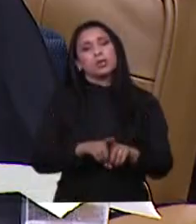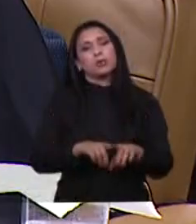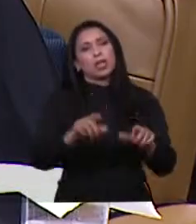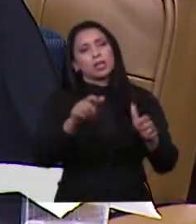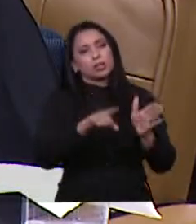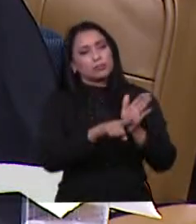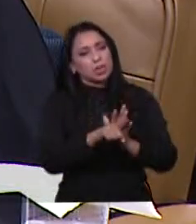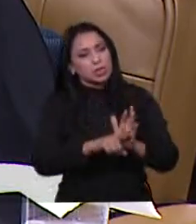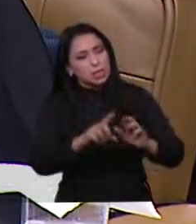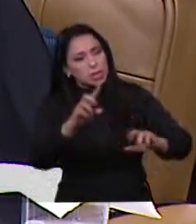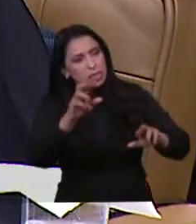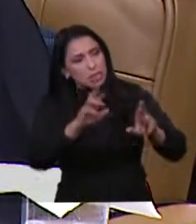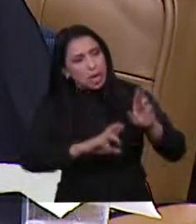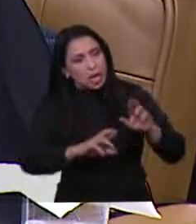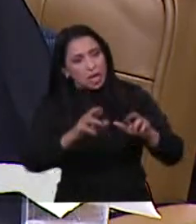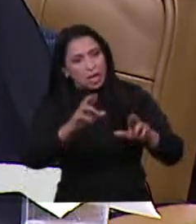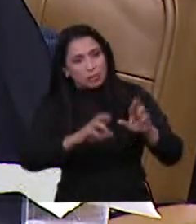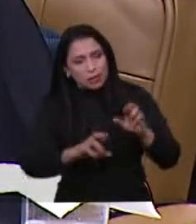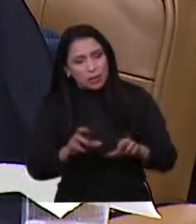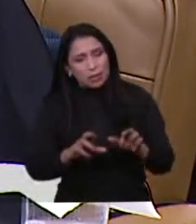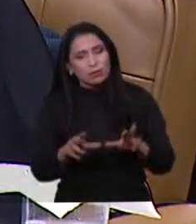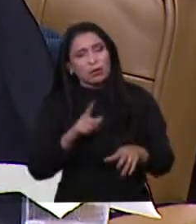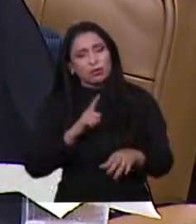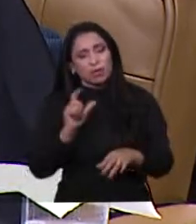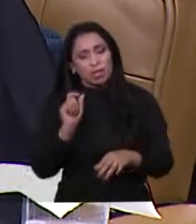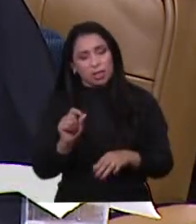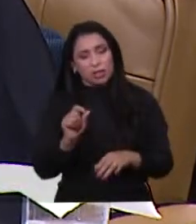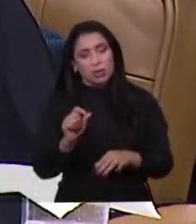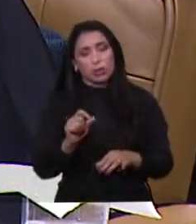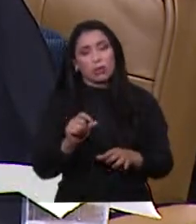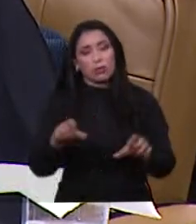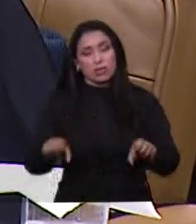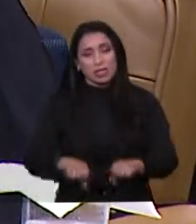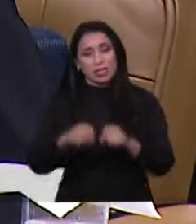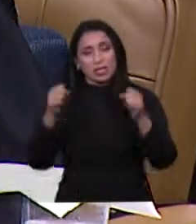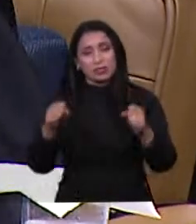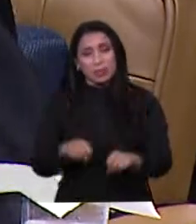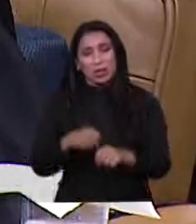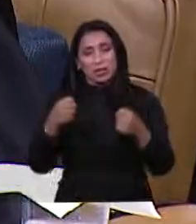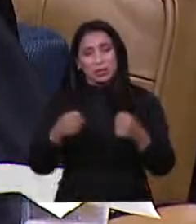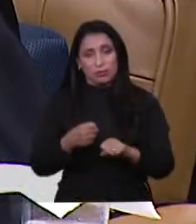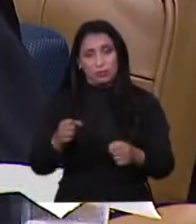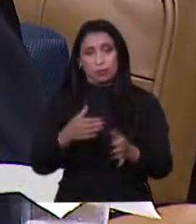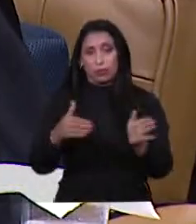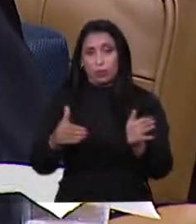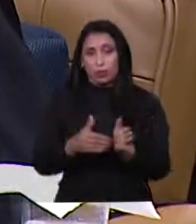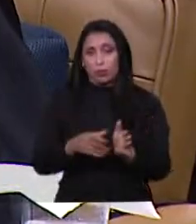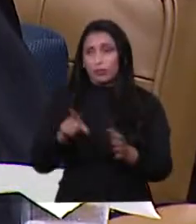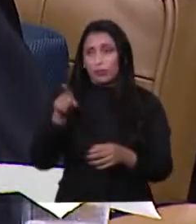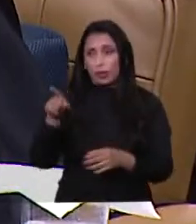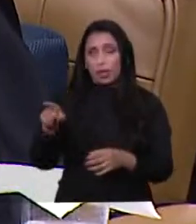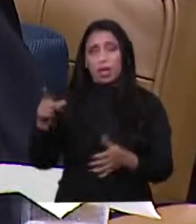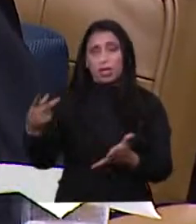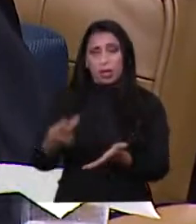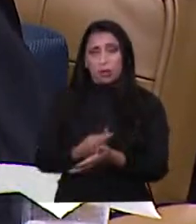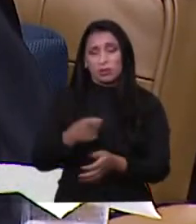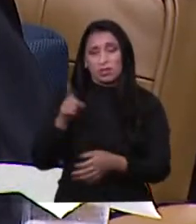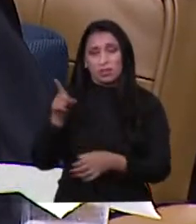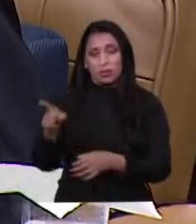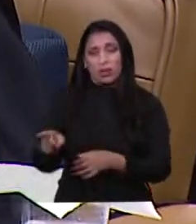bens culturais afetados por vandalismo e auto de apreensão. Os fragmentos